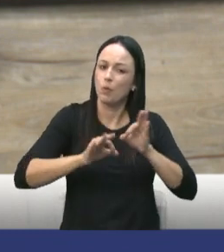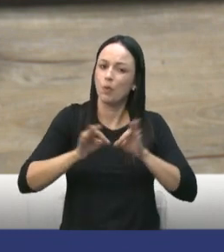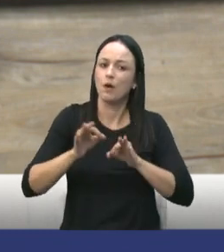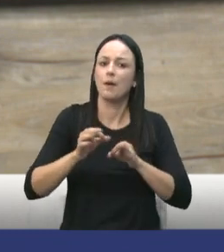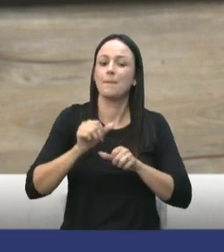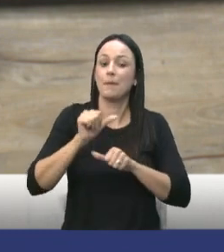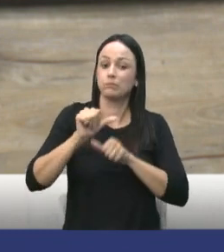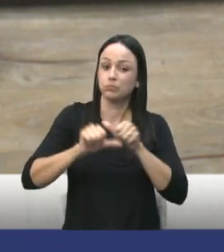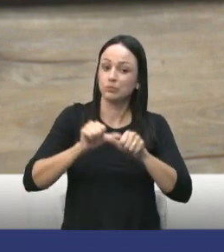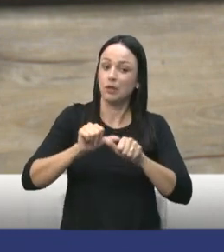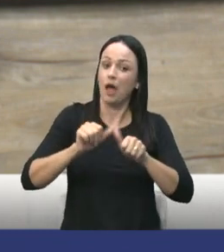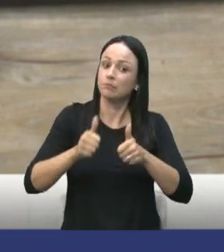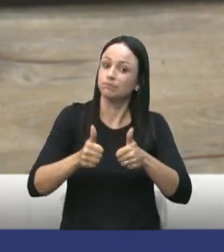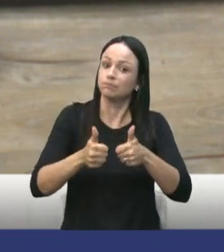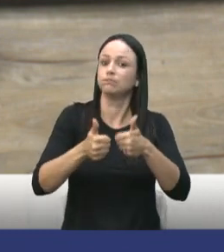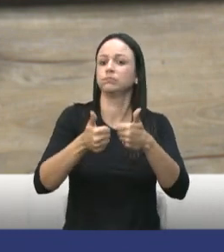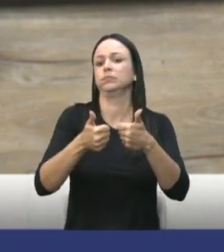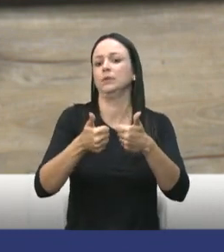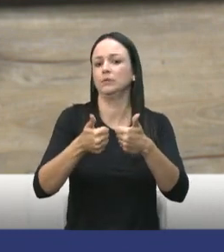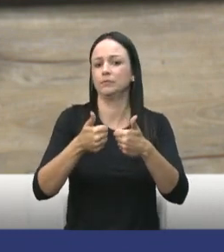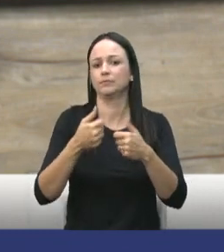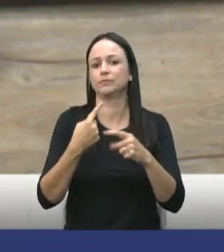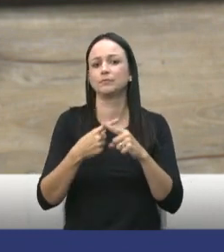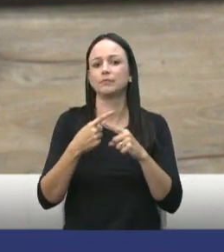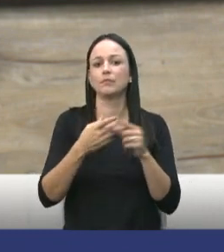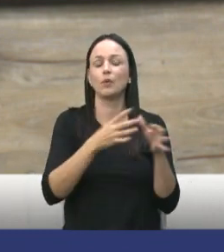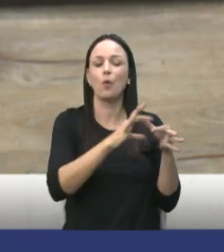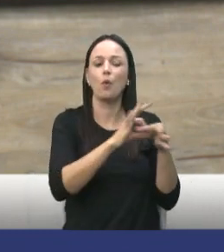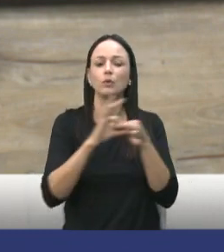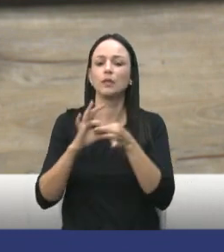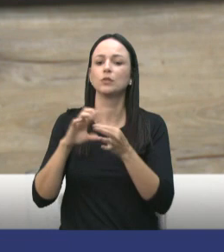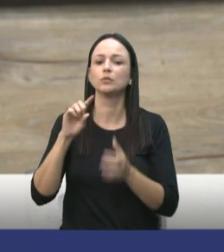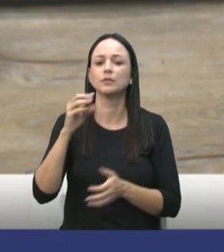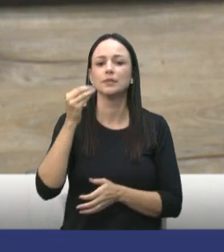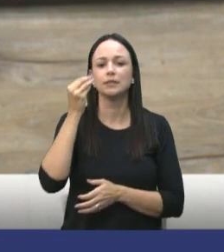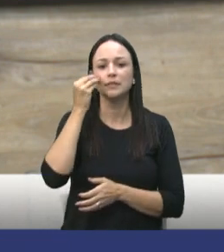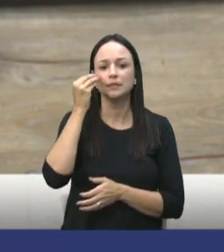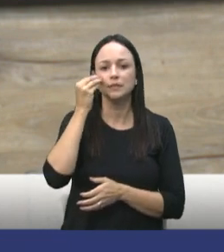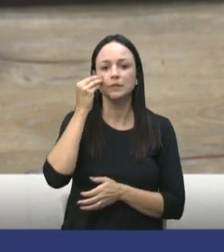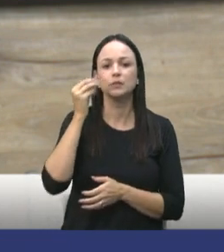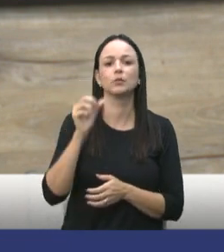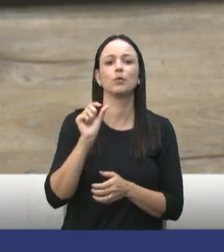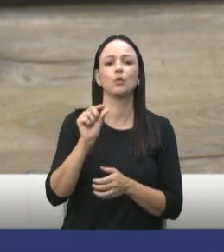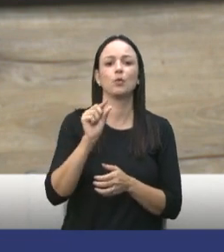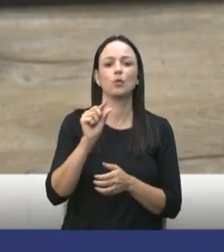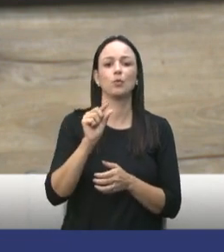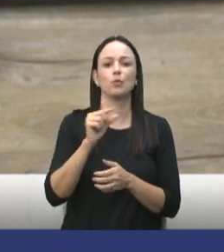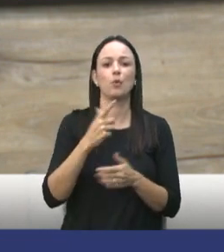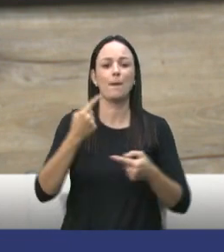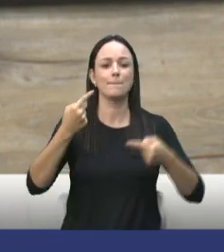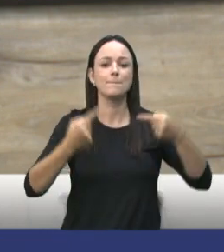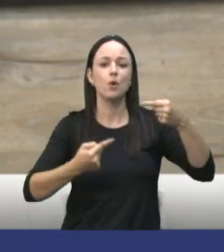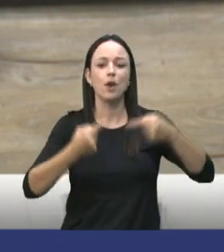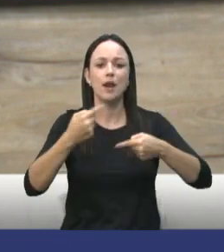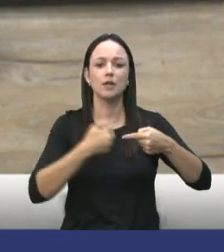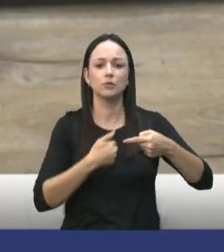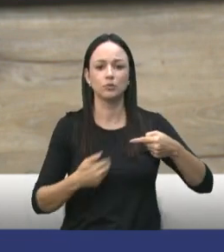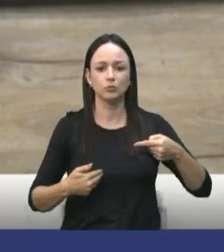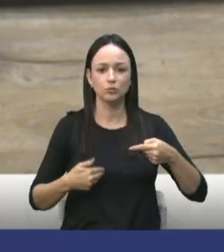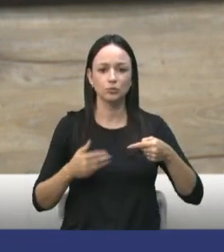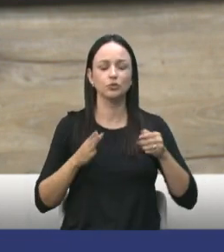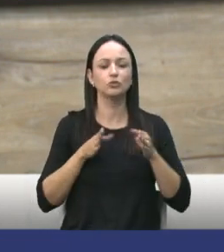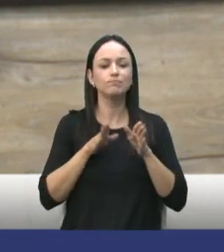aperfeiçoalizar. Exatamente nesse contexto de tentar trazer essa verticalização da política pública chegando nas